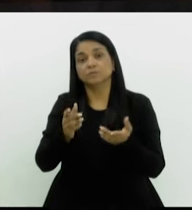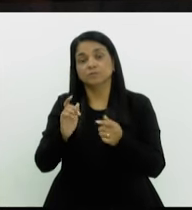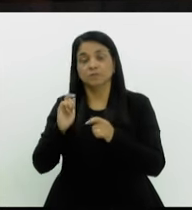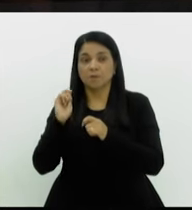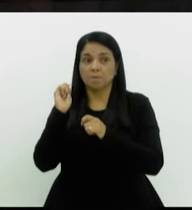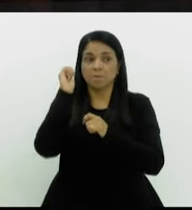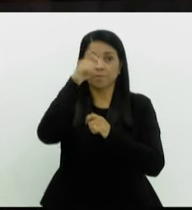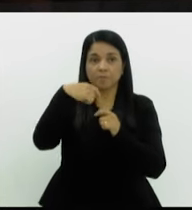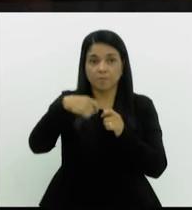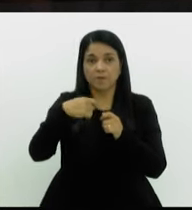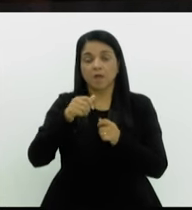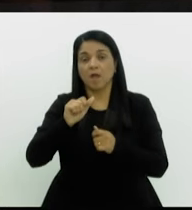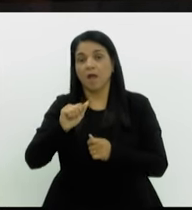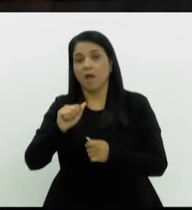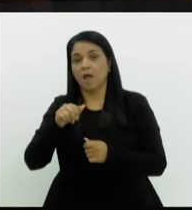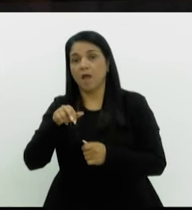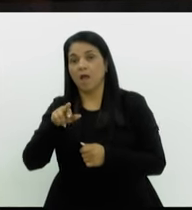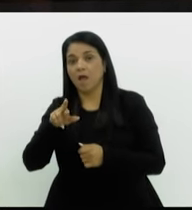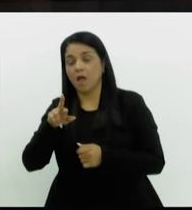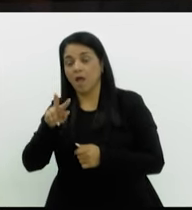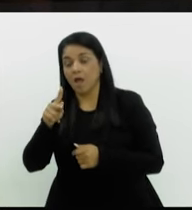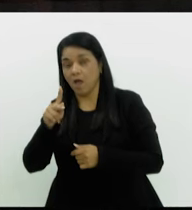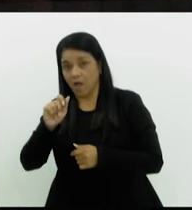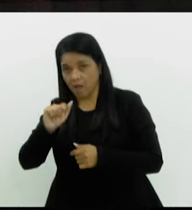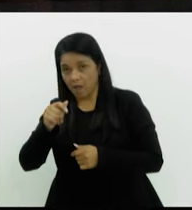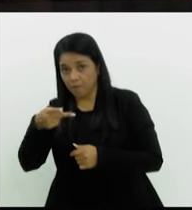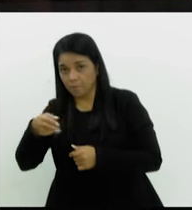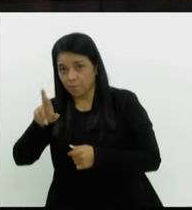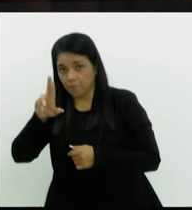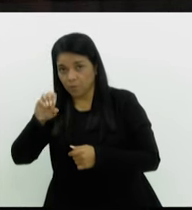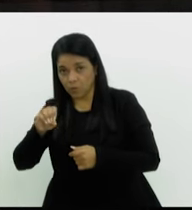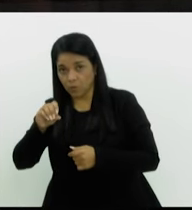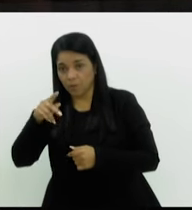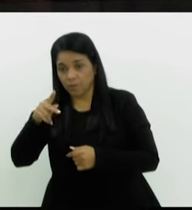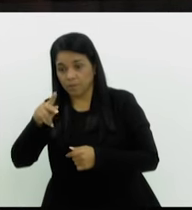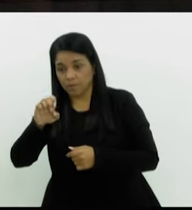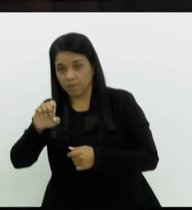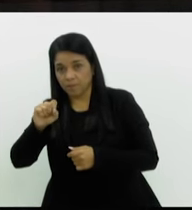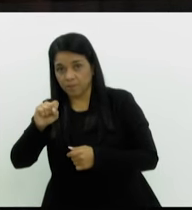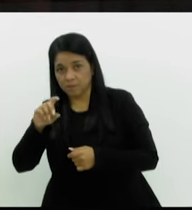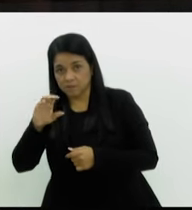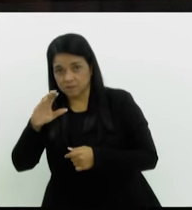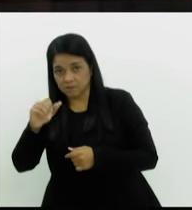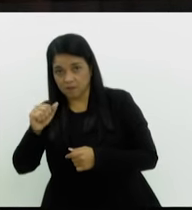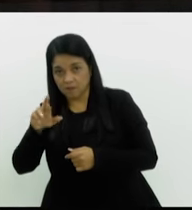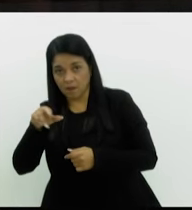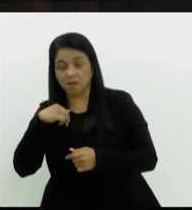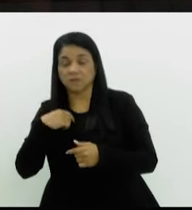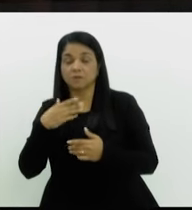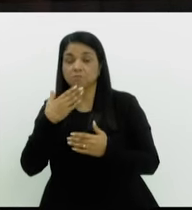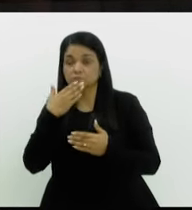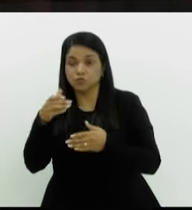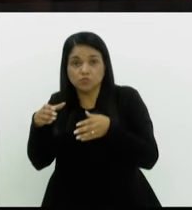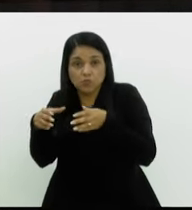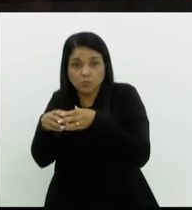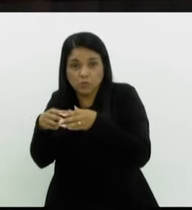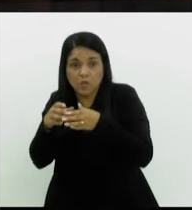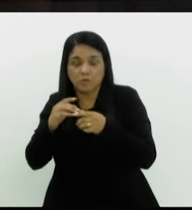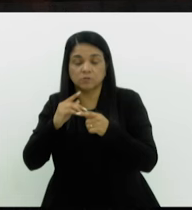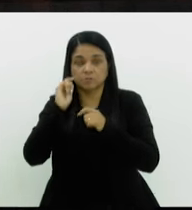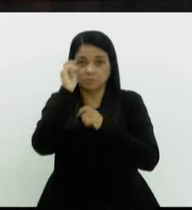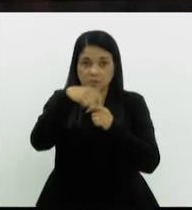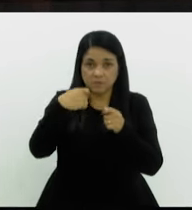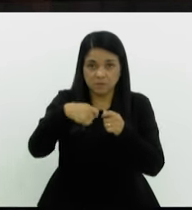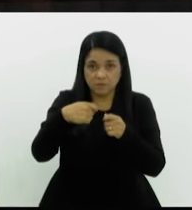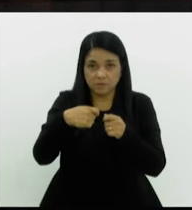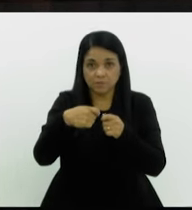Propescar, porque existe, não é, um grande clamor pela comunidade pesqueira da implantação